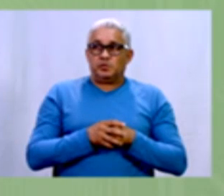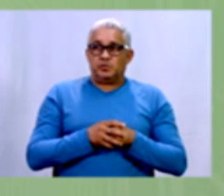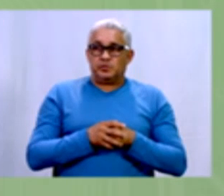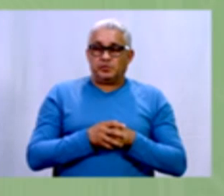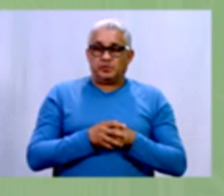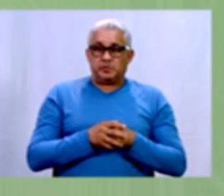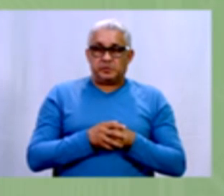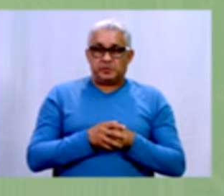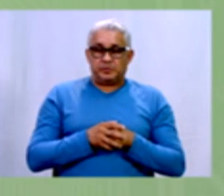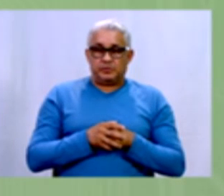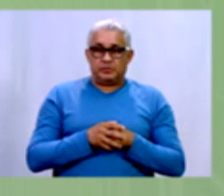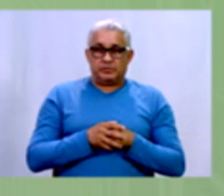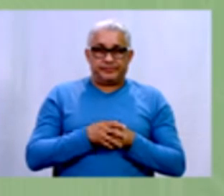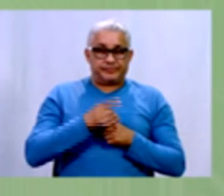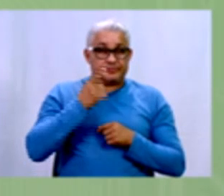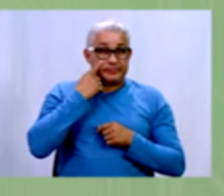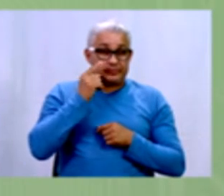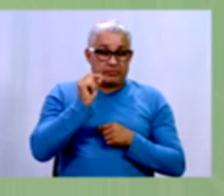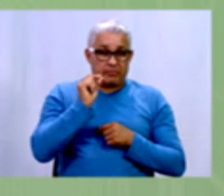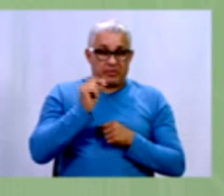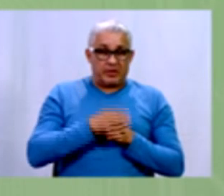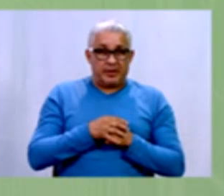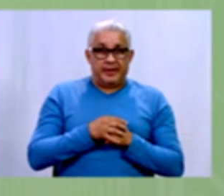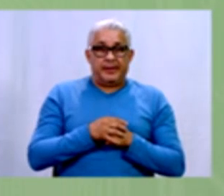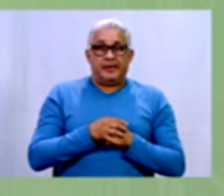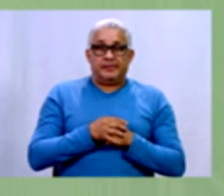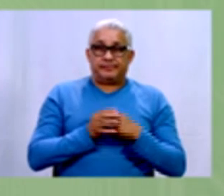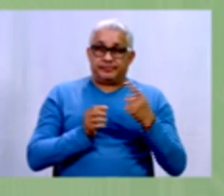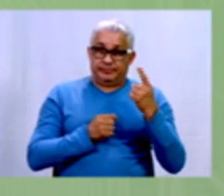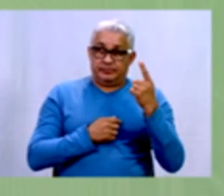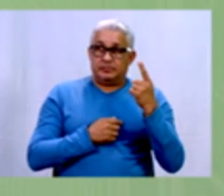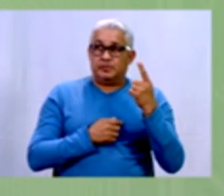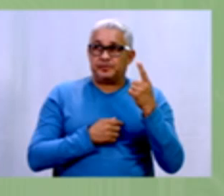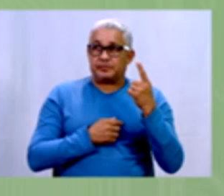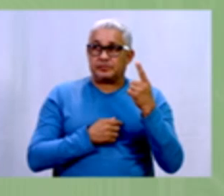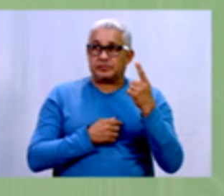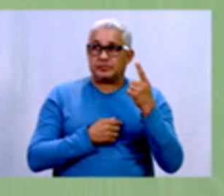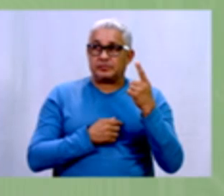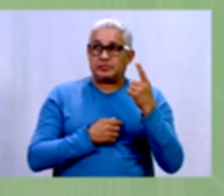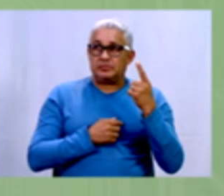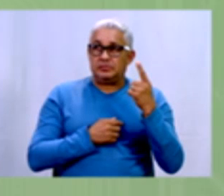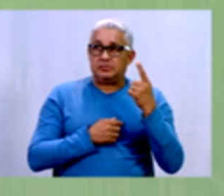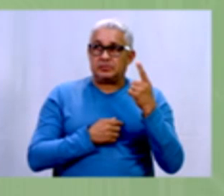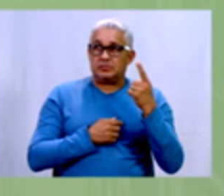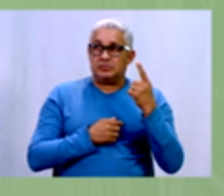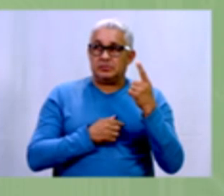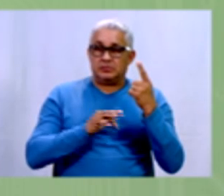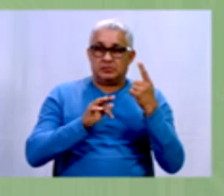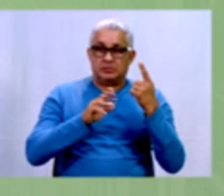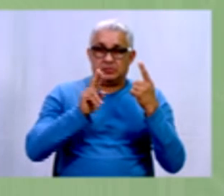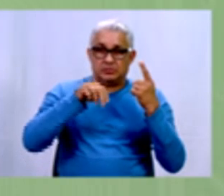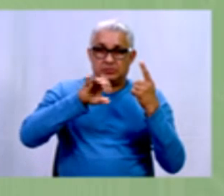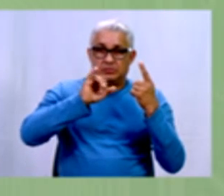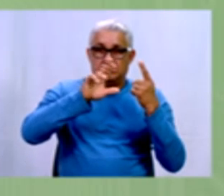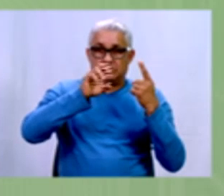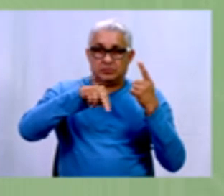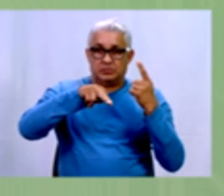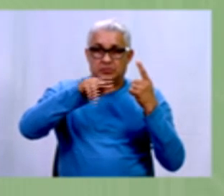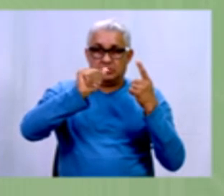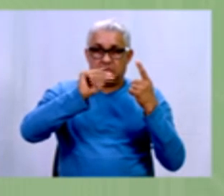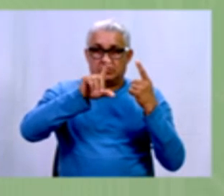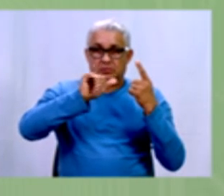Então, vejam que uma delas, definir as funcionalidades do